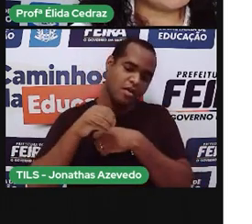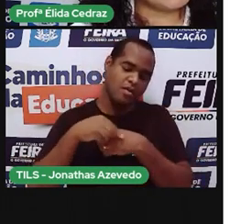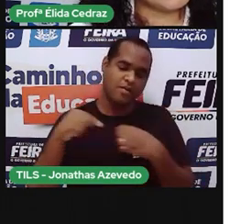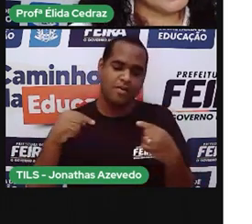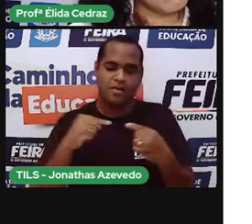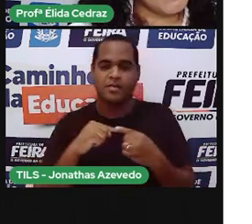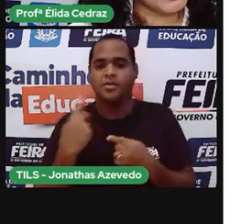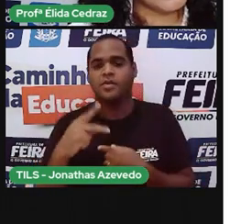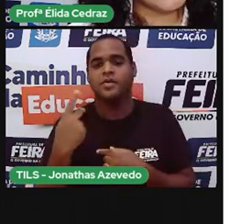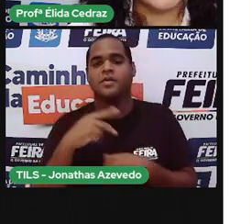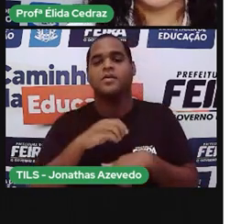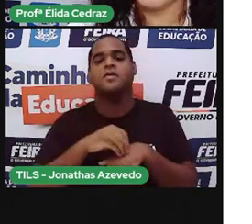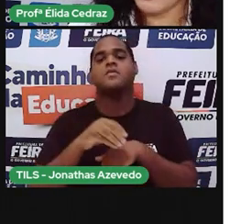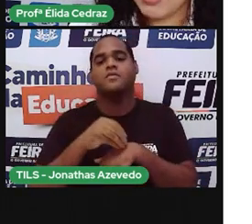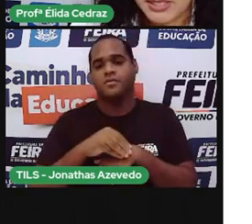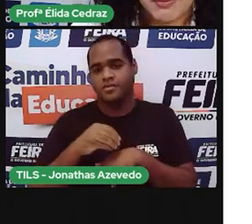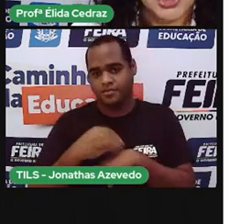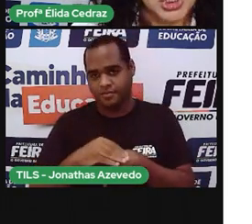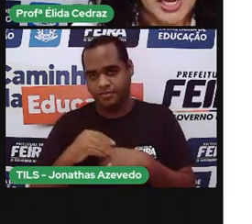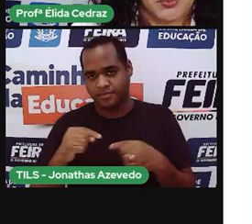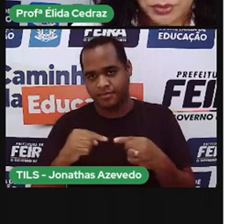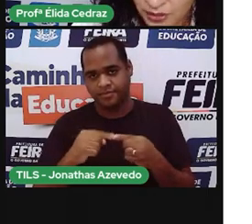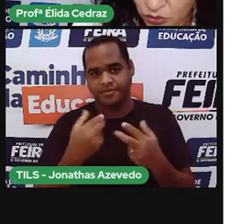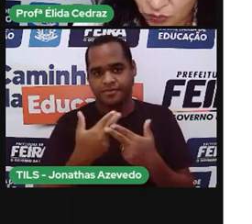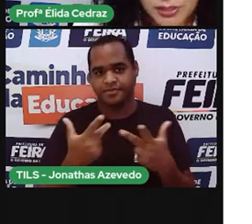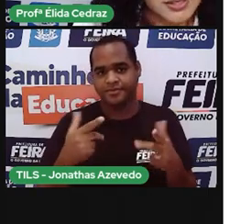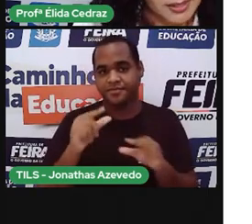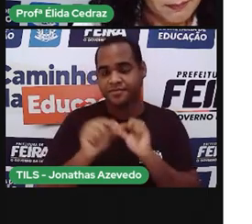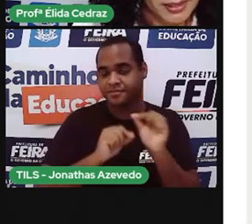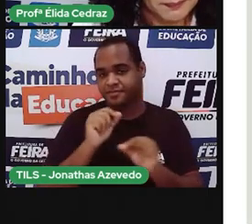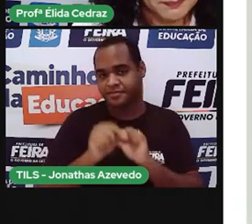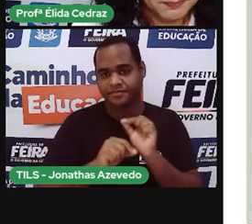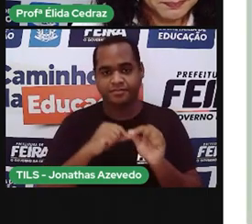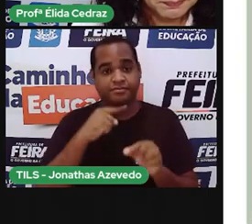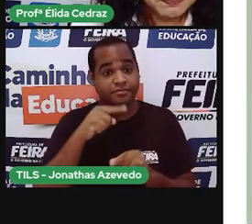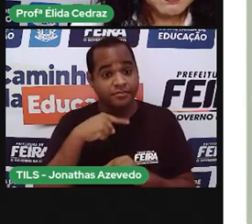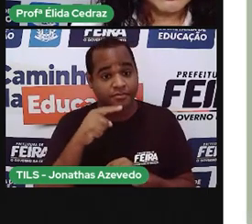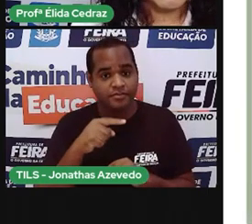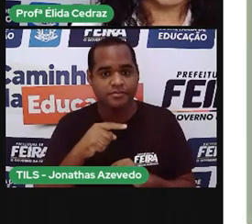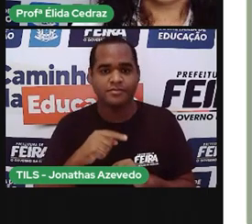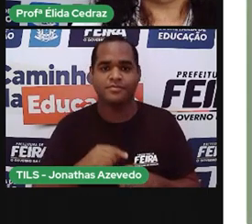atividades deverão ser feitas. E lá você pode tirar outras dúvidas também.